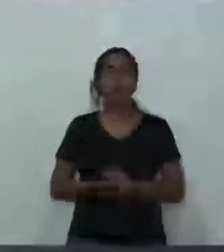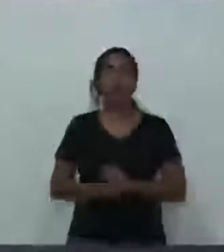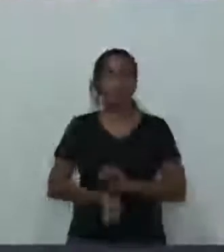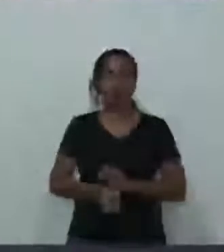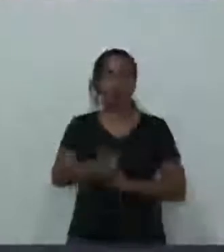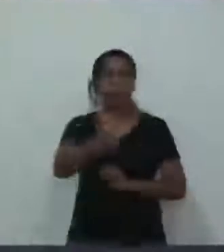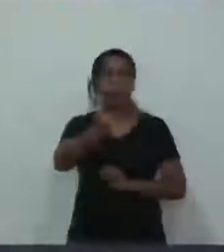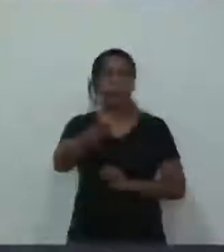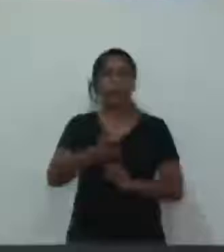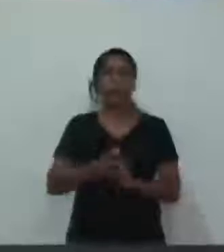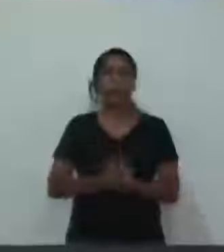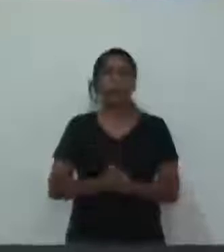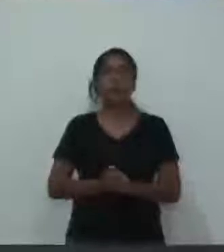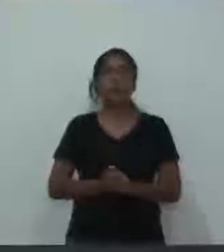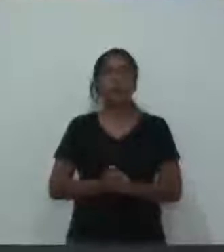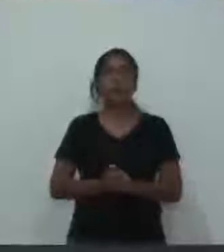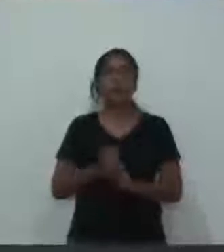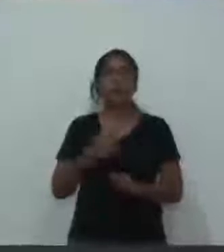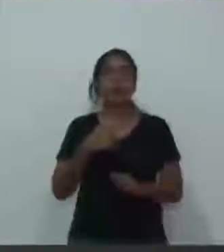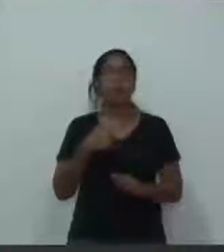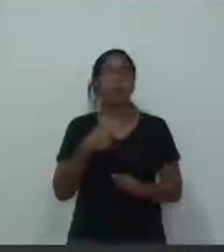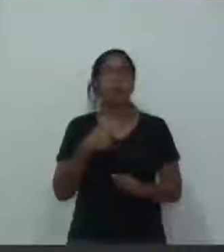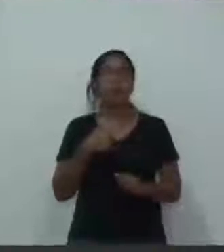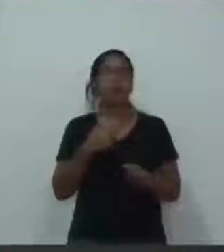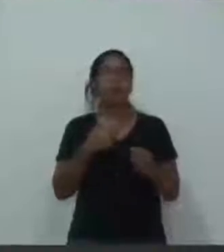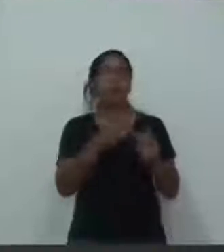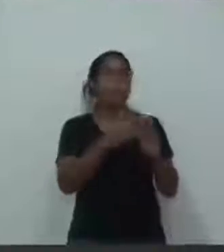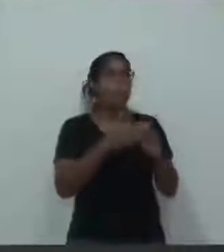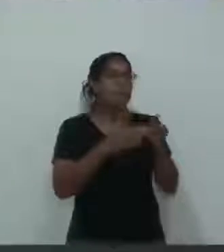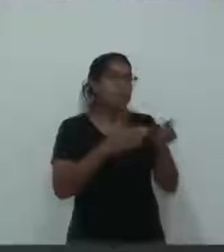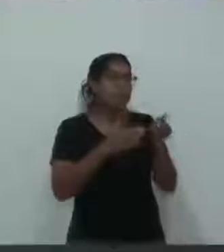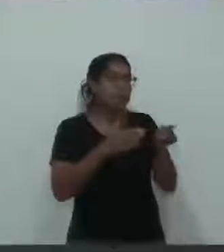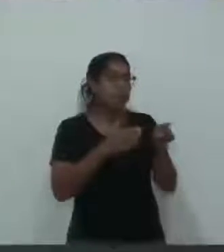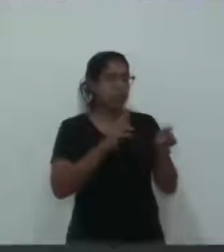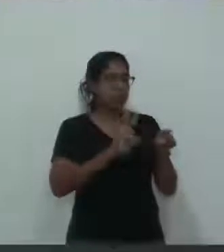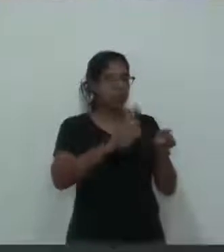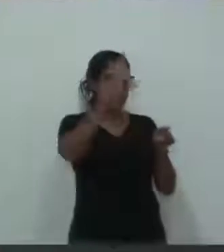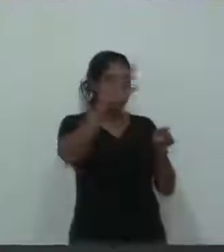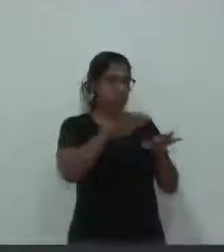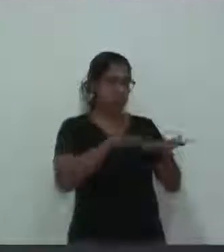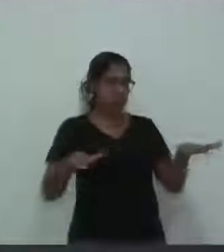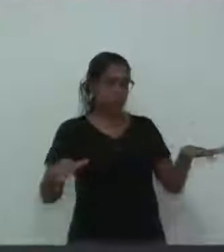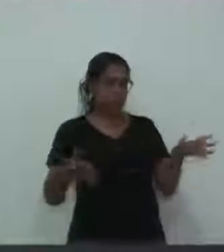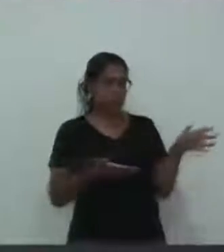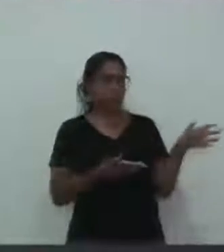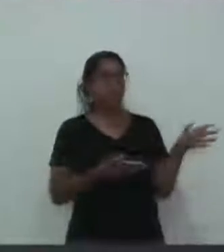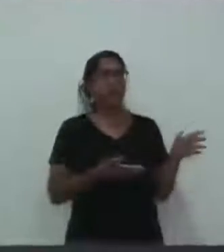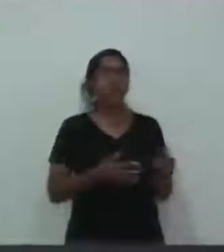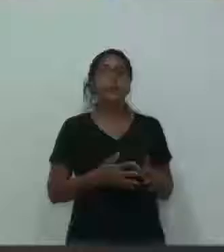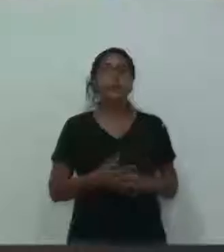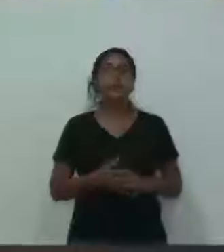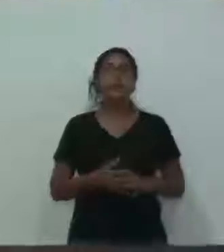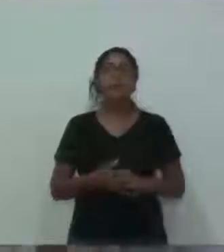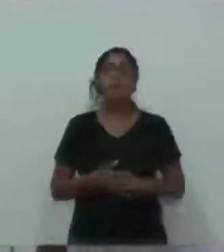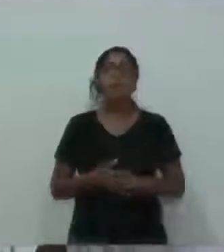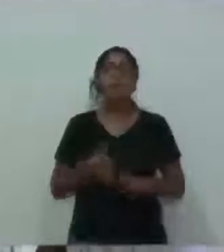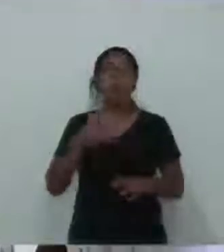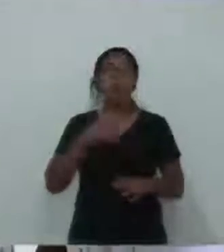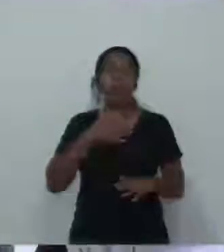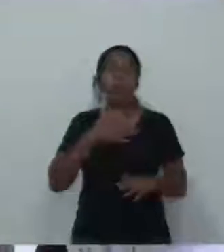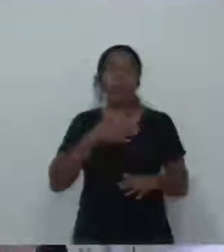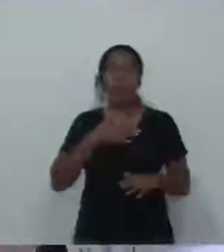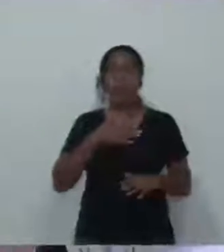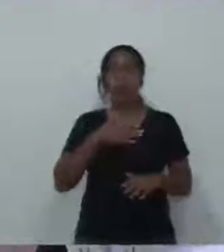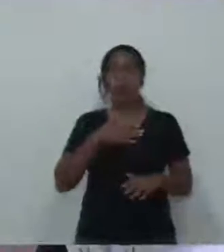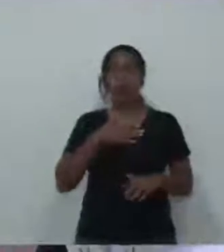Continua o encaminhamento de lideranças. Senhor presidente, gostaria de pedir para o líder da bancada. Concedido. Obrigado. É a palavra, vereador. Obrigado, senhor presidente. Bom, eu também, de